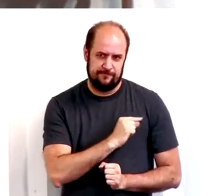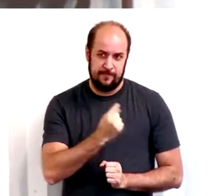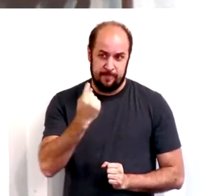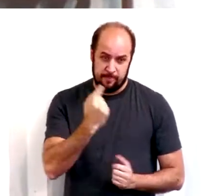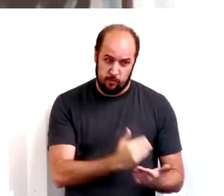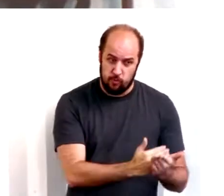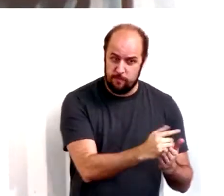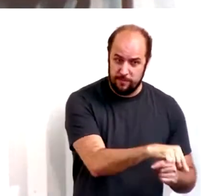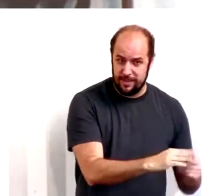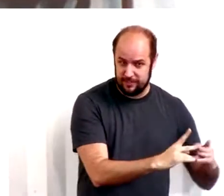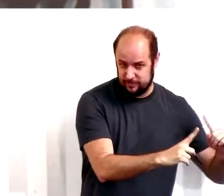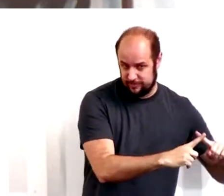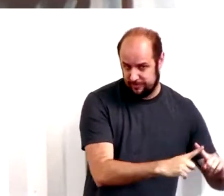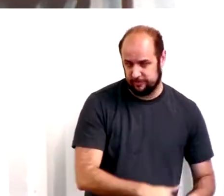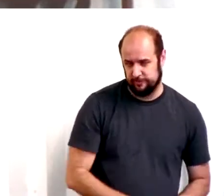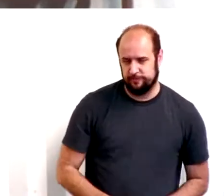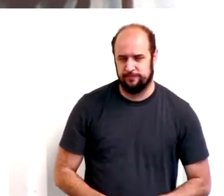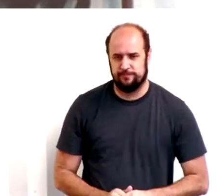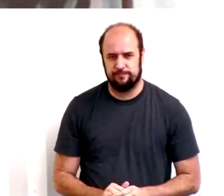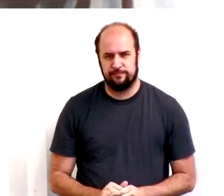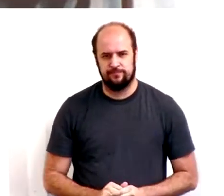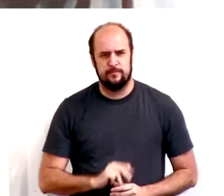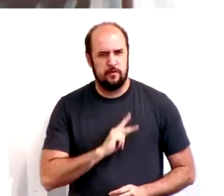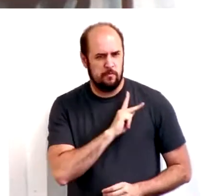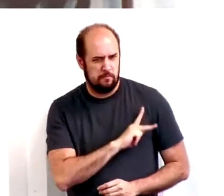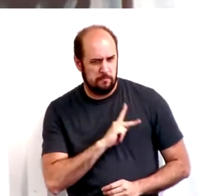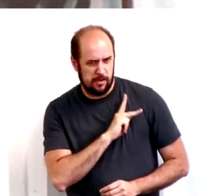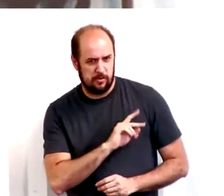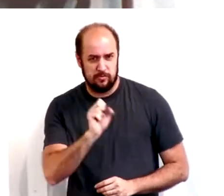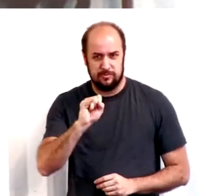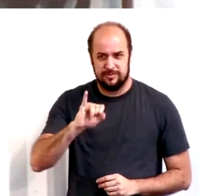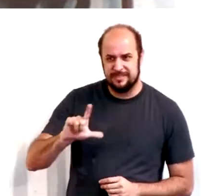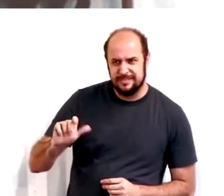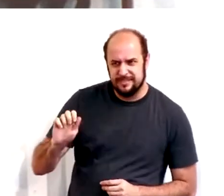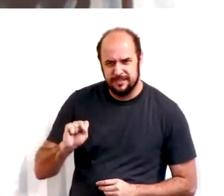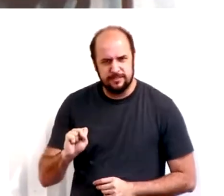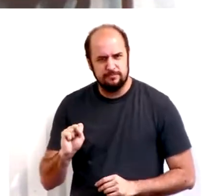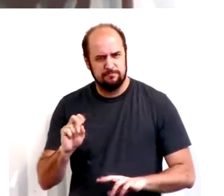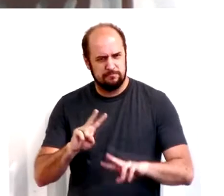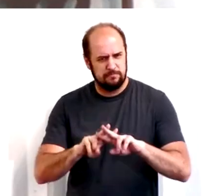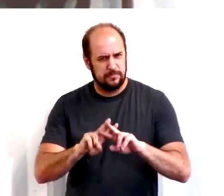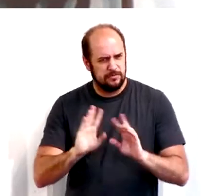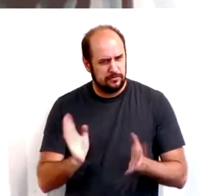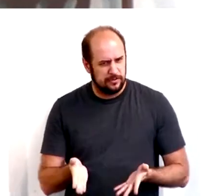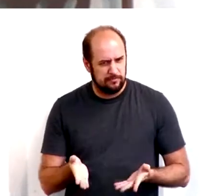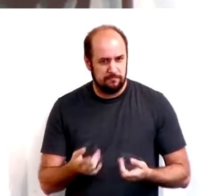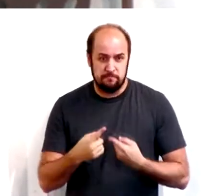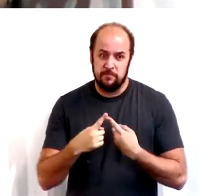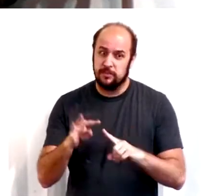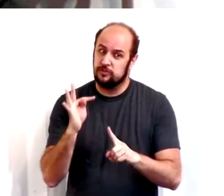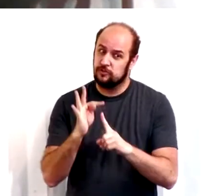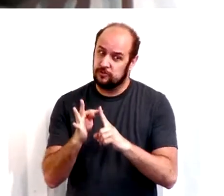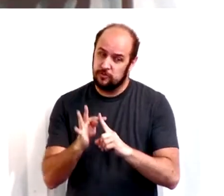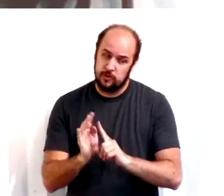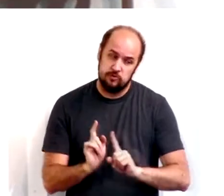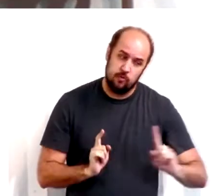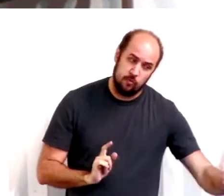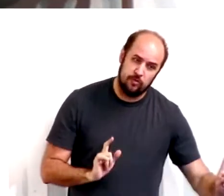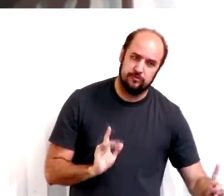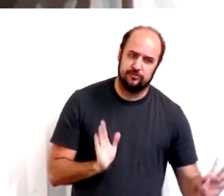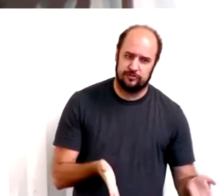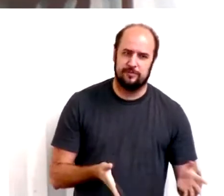plantação daquela igreja. Paulo e Silas foram presos. mas Timóteo esteve lá com ele. Quando em Atos